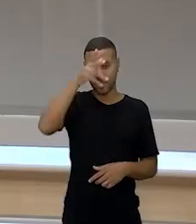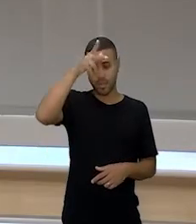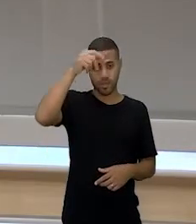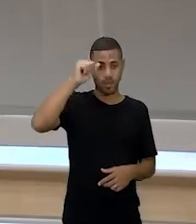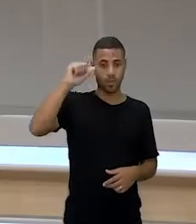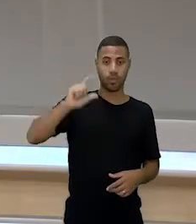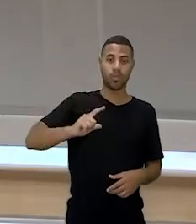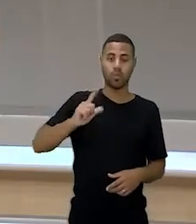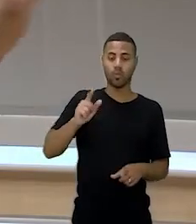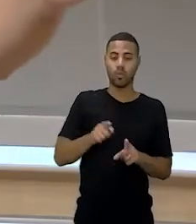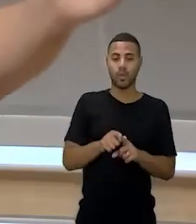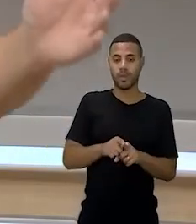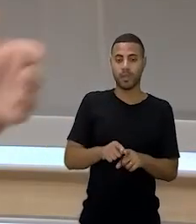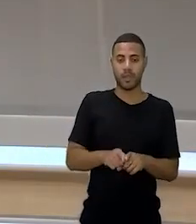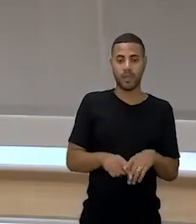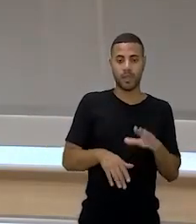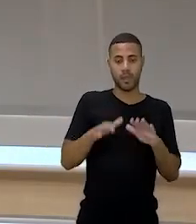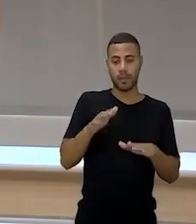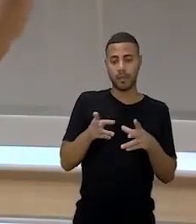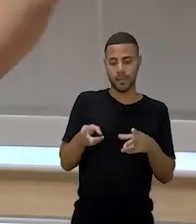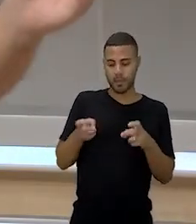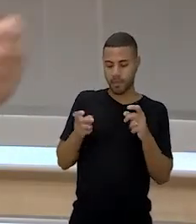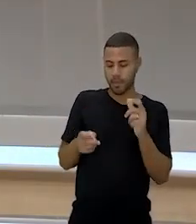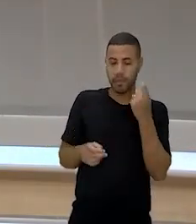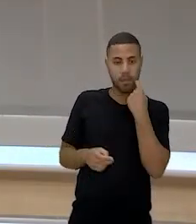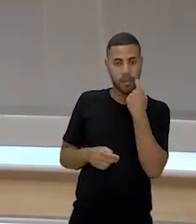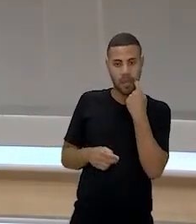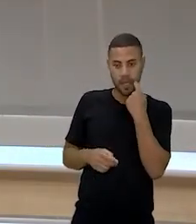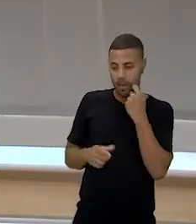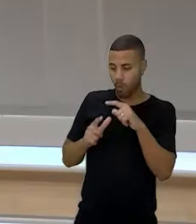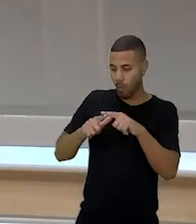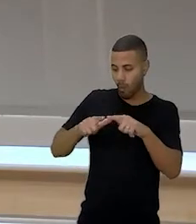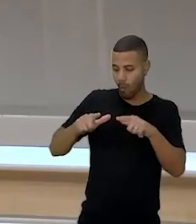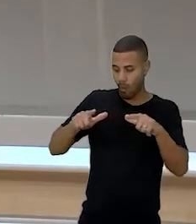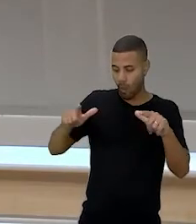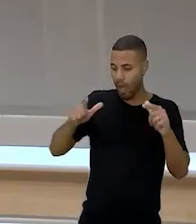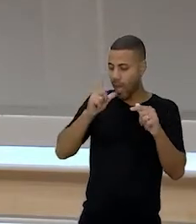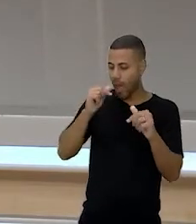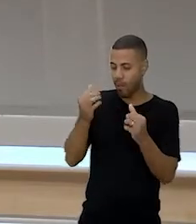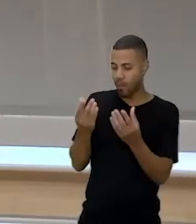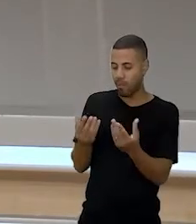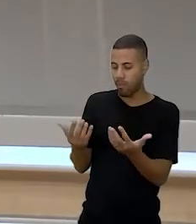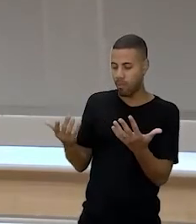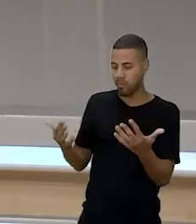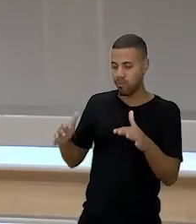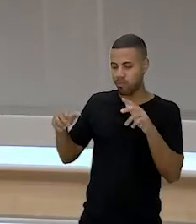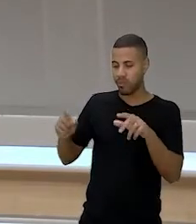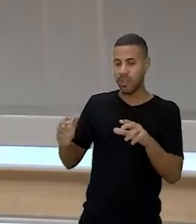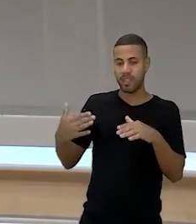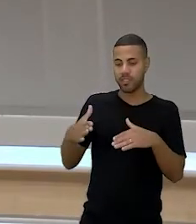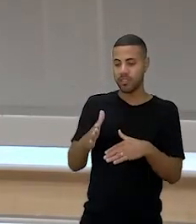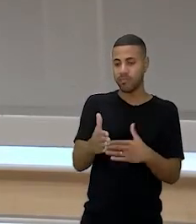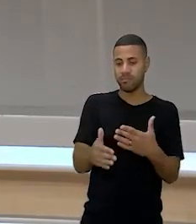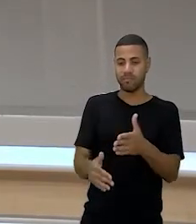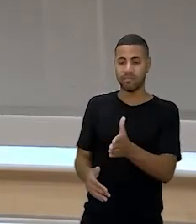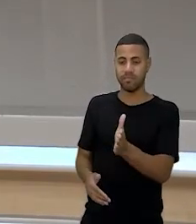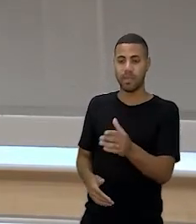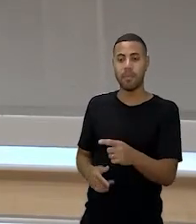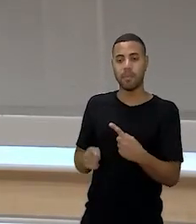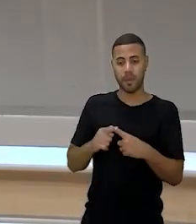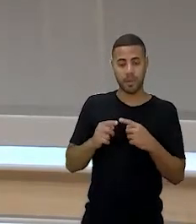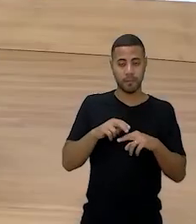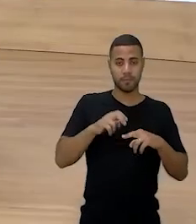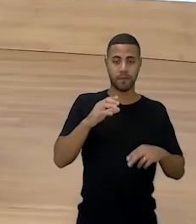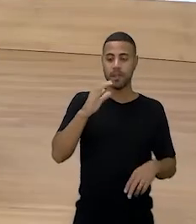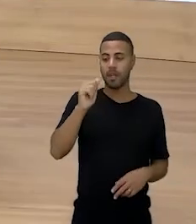que você vai, tem aqueles que você consegue ver os peixes, tudo cristalino, por quê? São regiões onde tem grande concentração de calcário. É